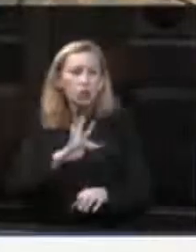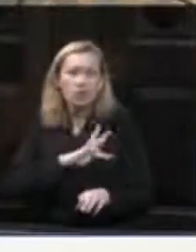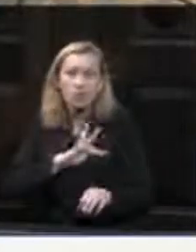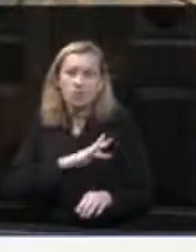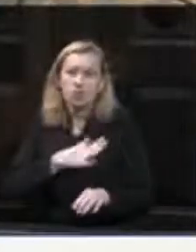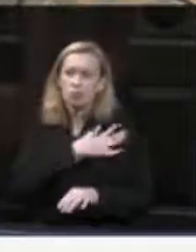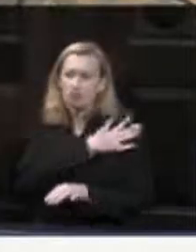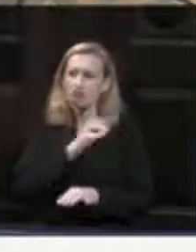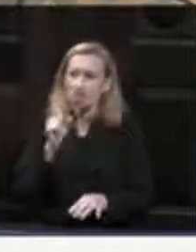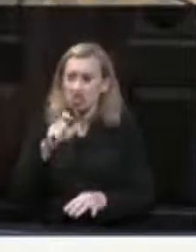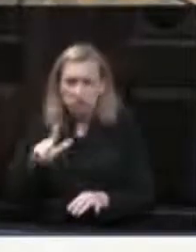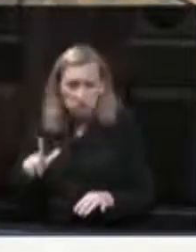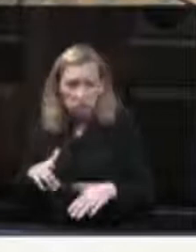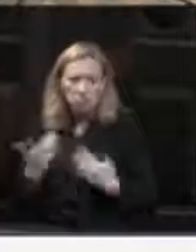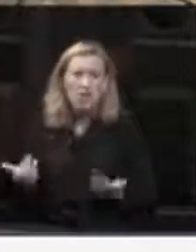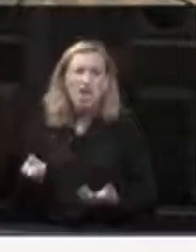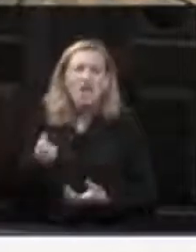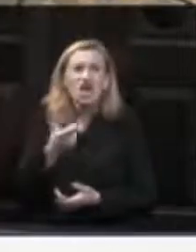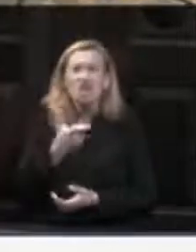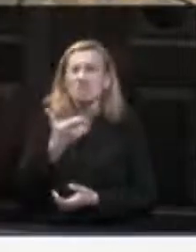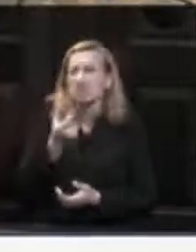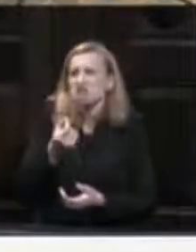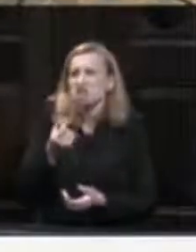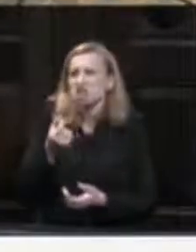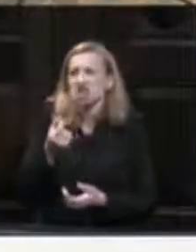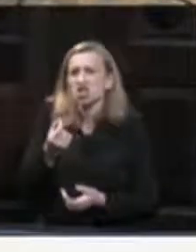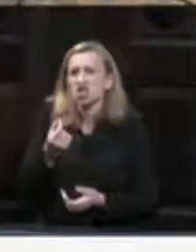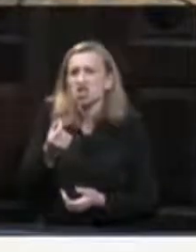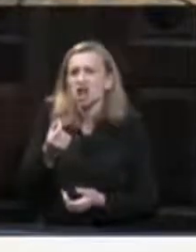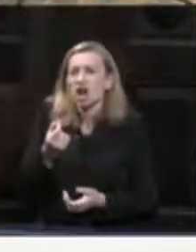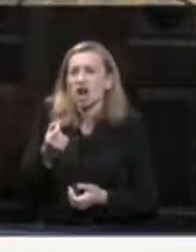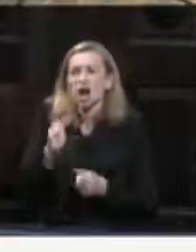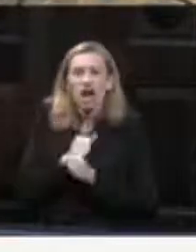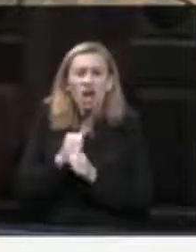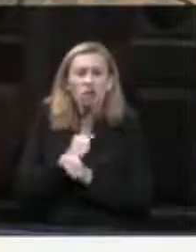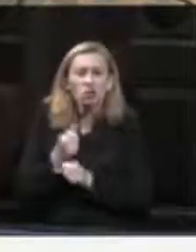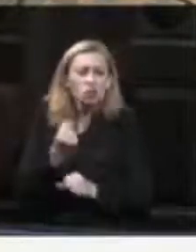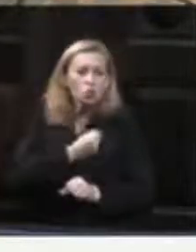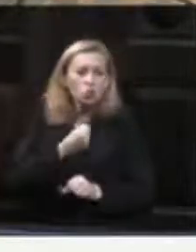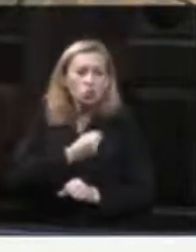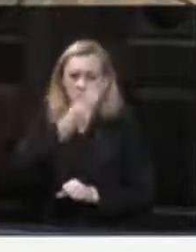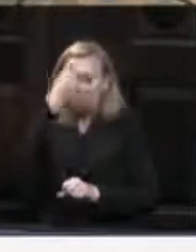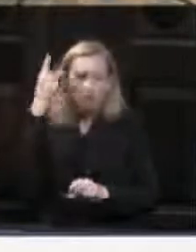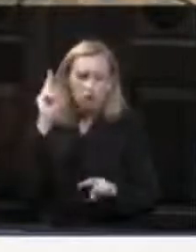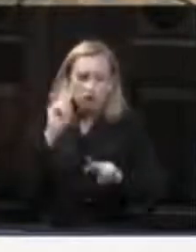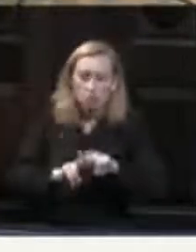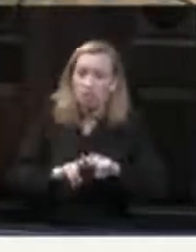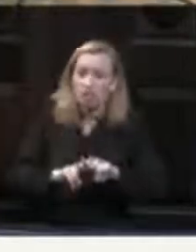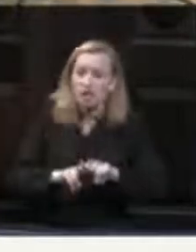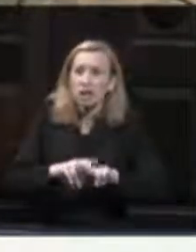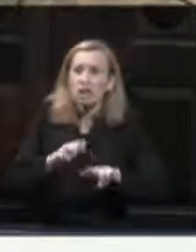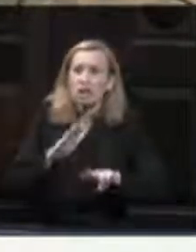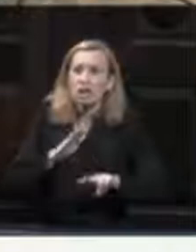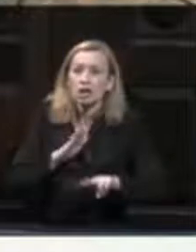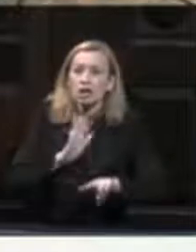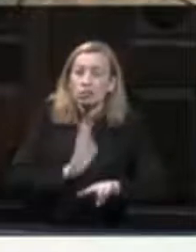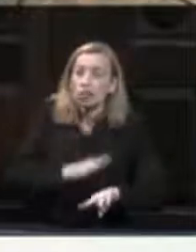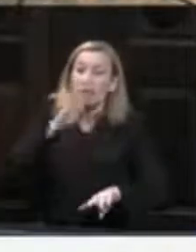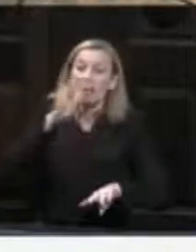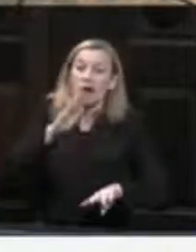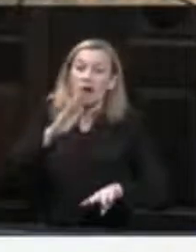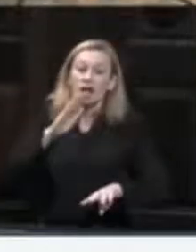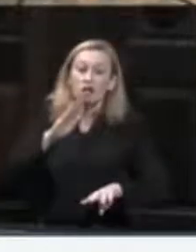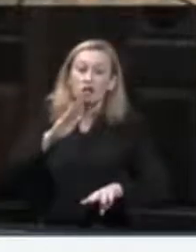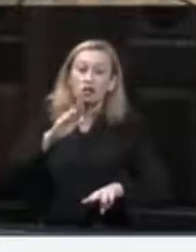anos, o número de presos no Brasil passou de 250 mil para 750